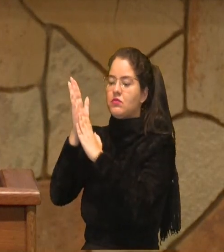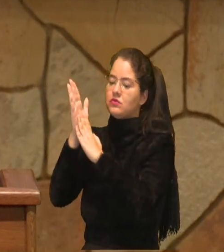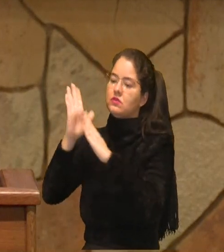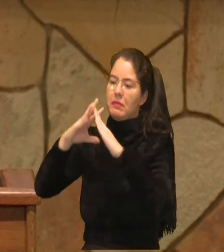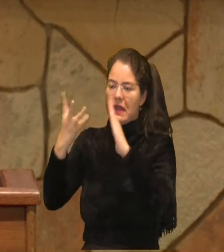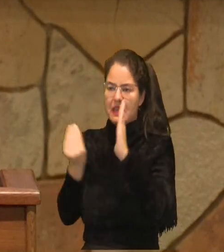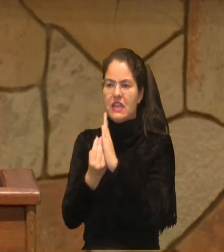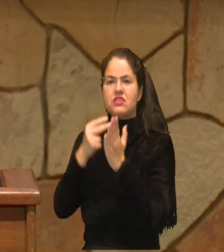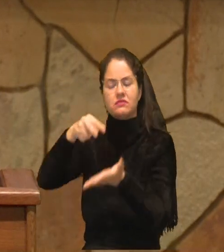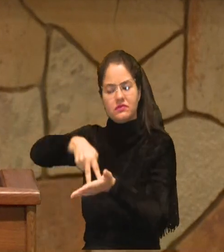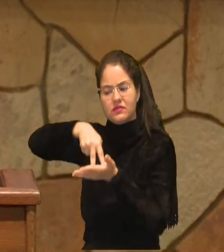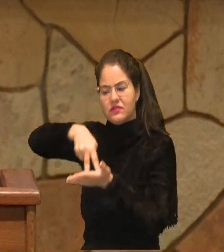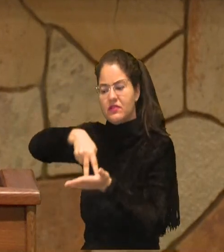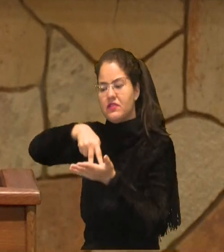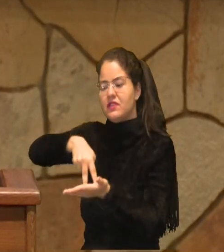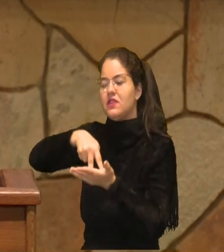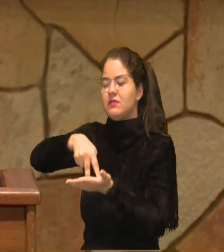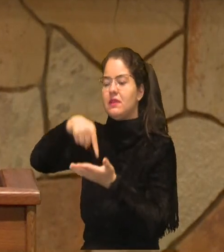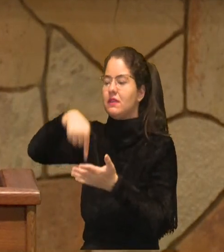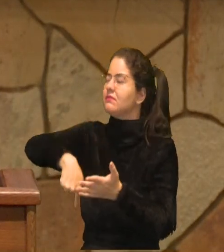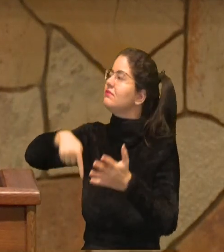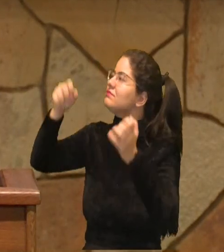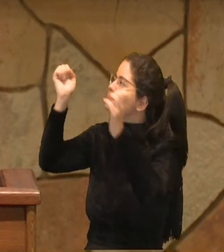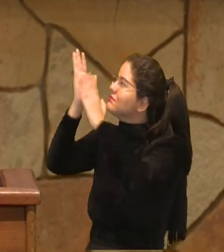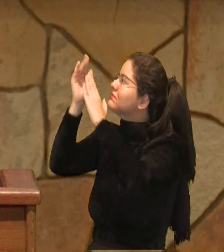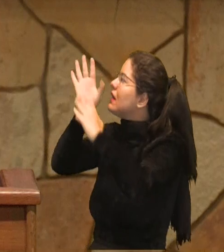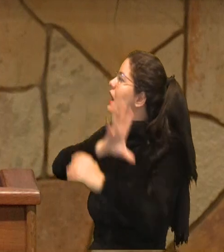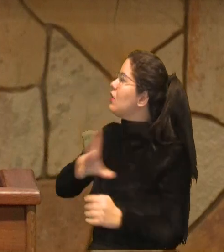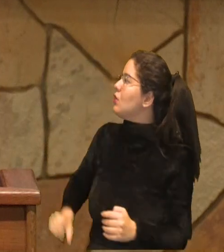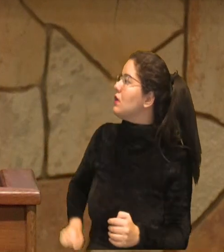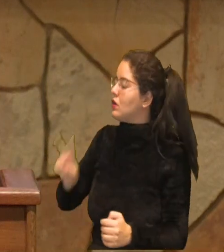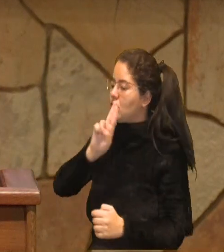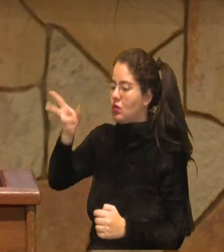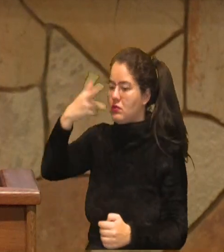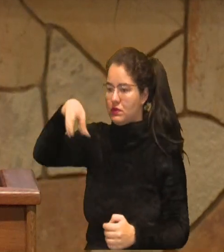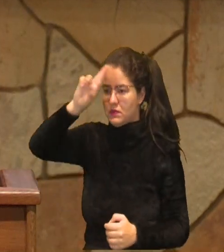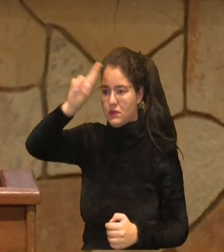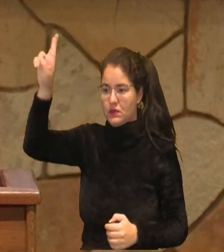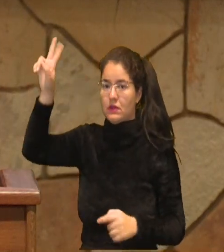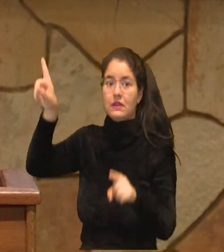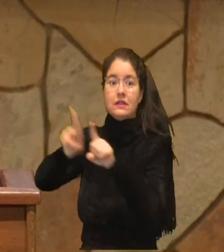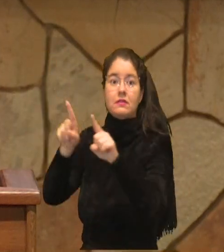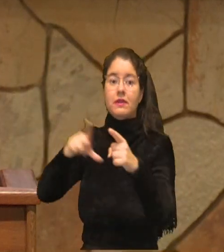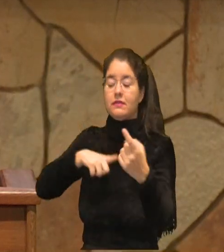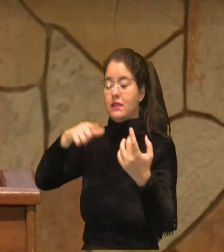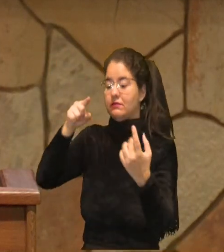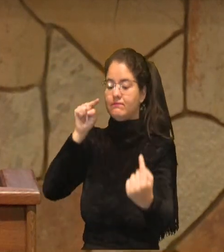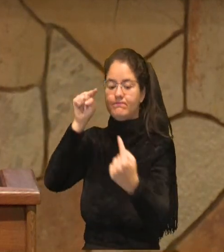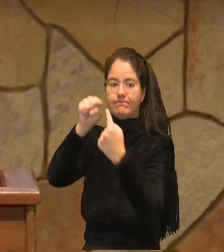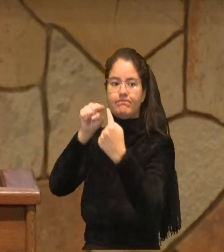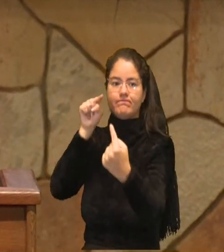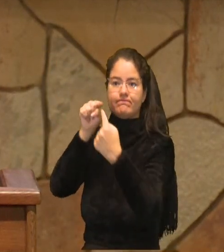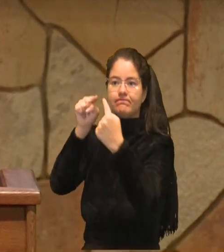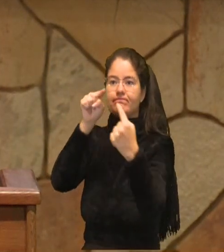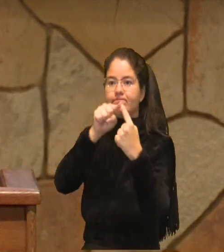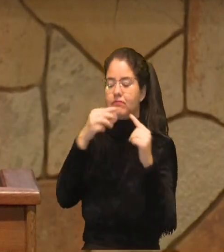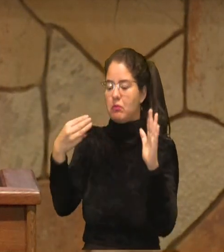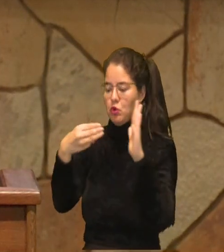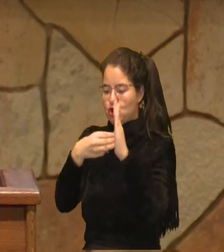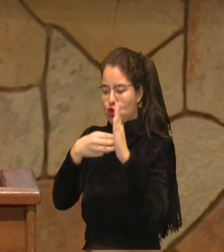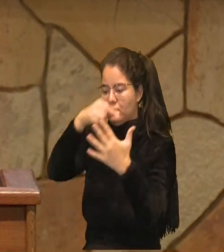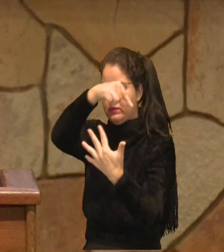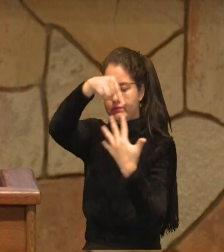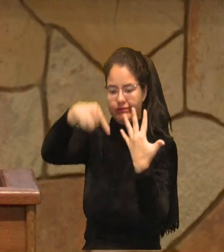para adorar o santo nome do Senhor, mas também trazemos conosco motivos de oração, motivos de súplica.